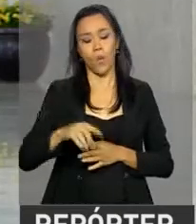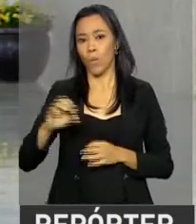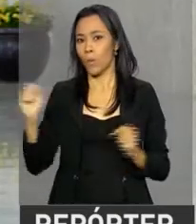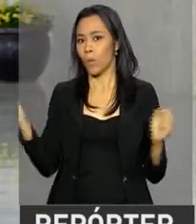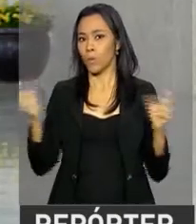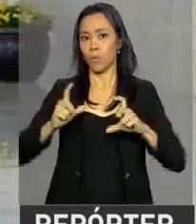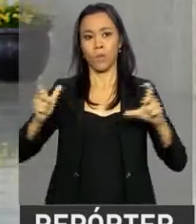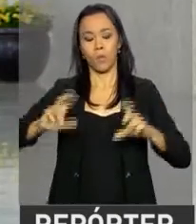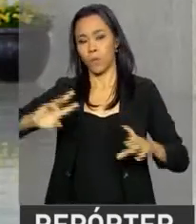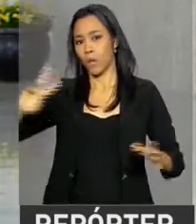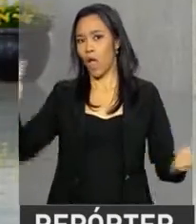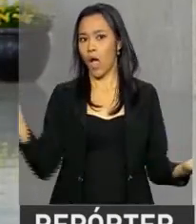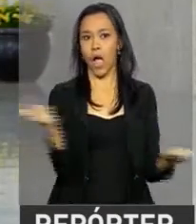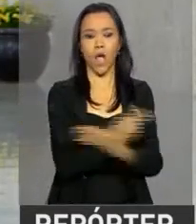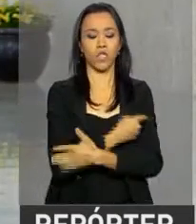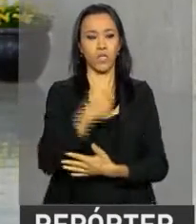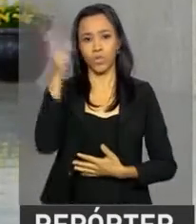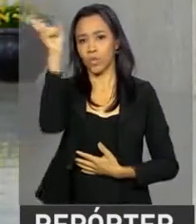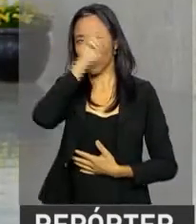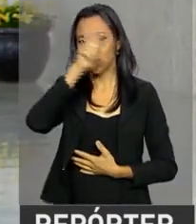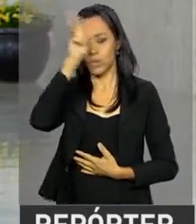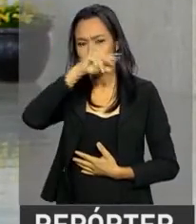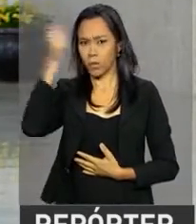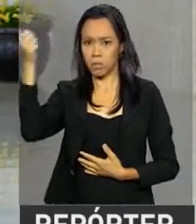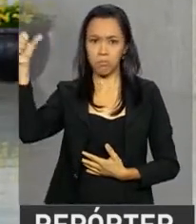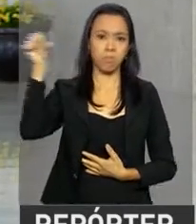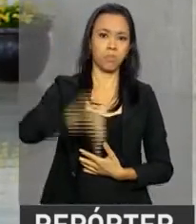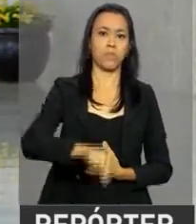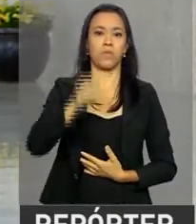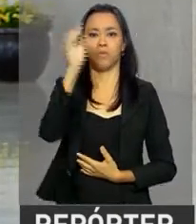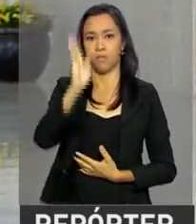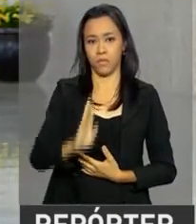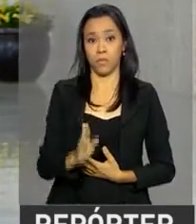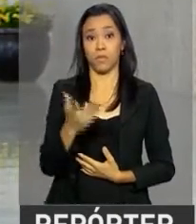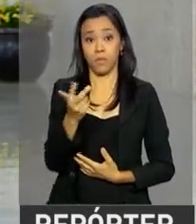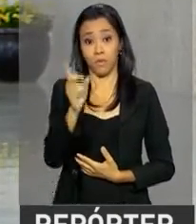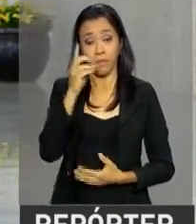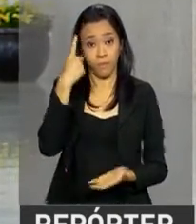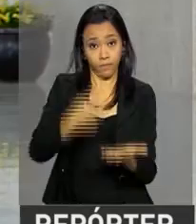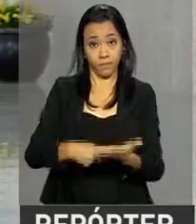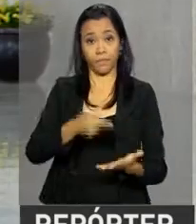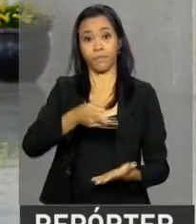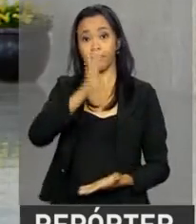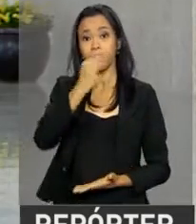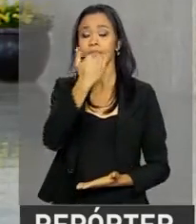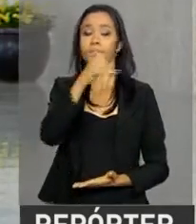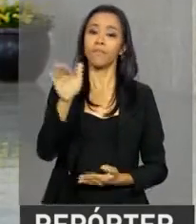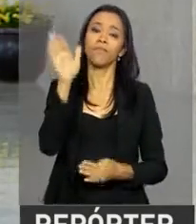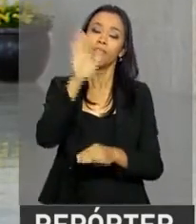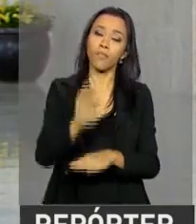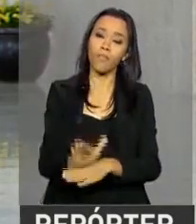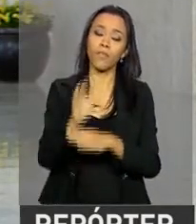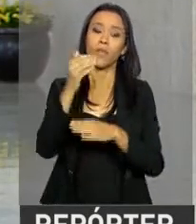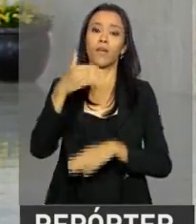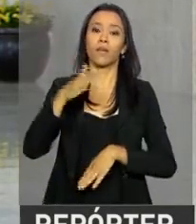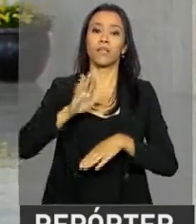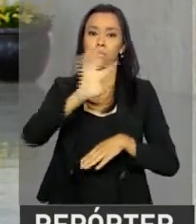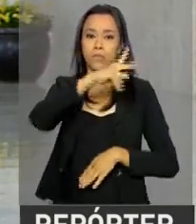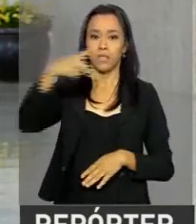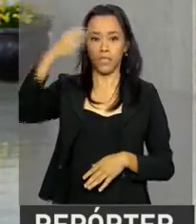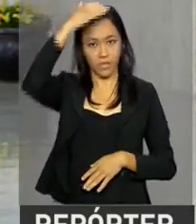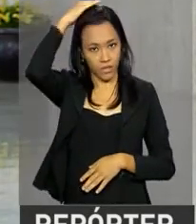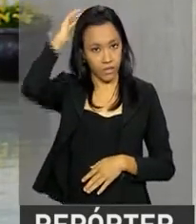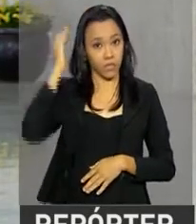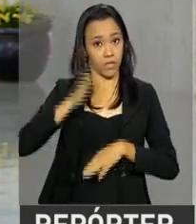ambiental da história do brasil portanto essa reunião como eu falei marcada para às quatro e meia da tarde o presidente michel temer coordena também vai ter a